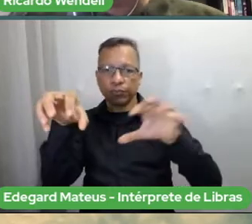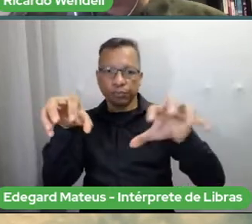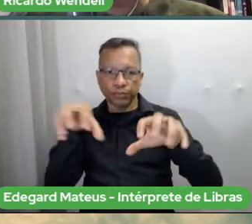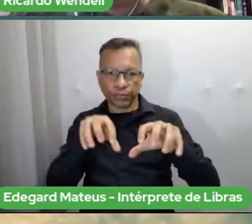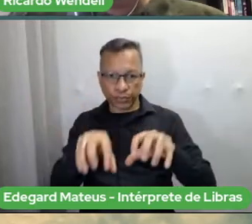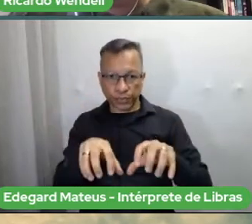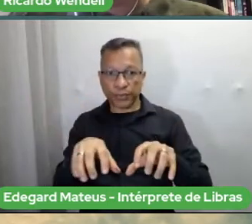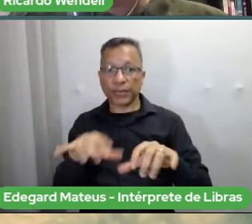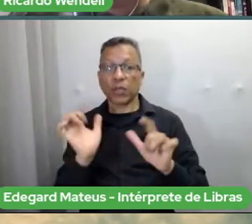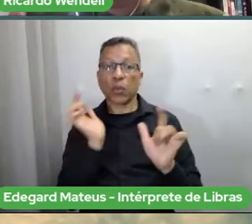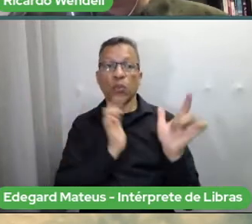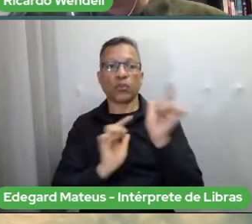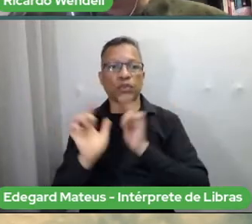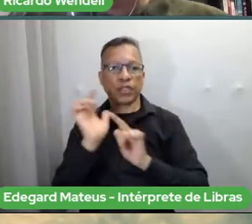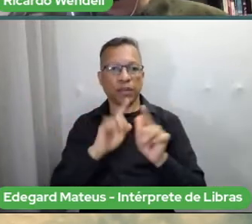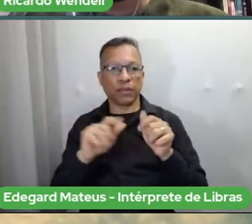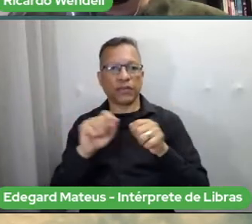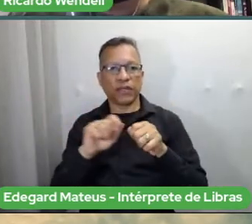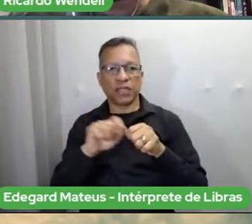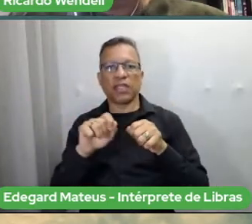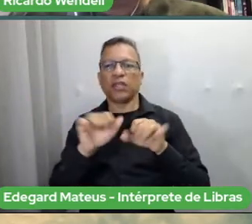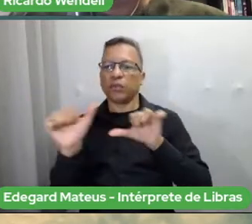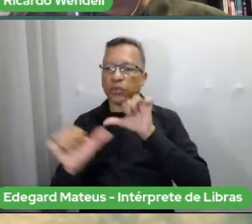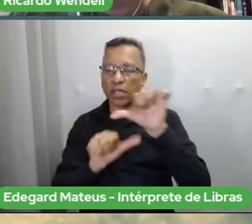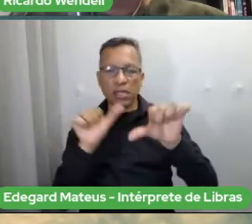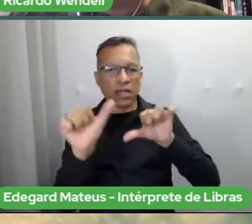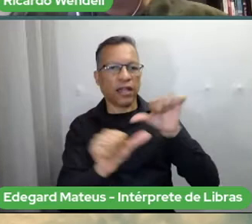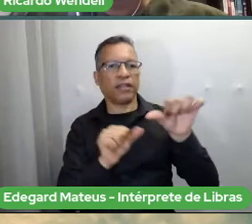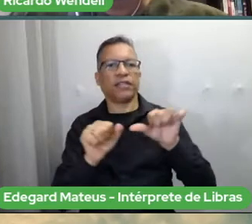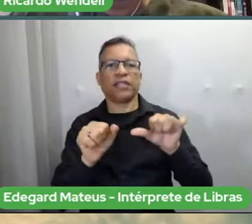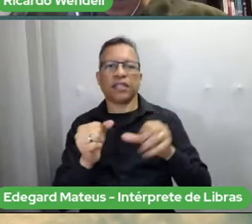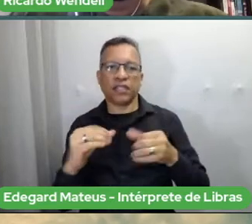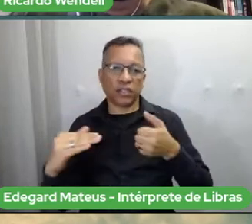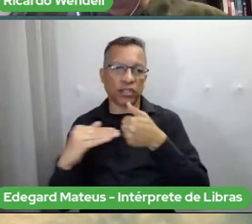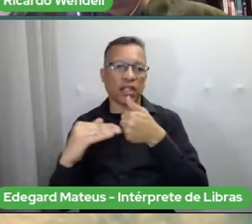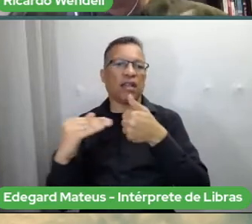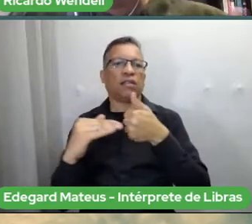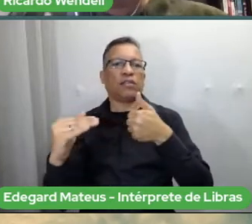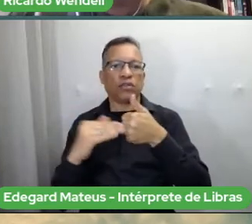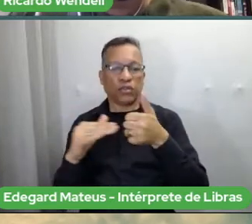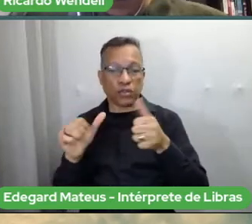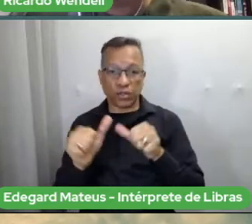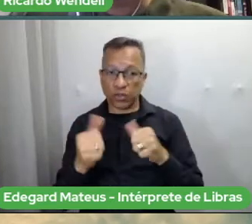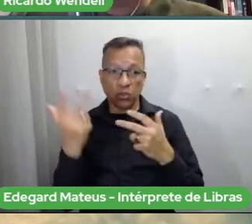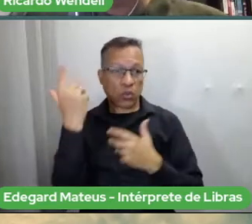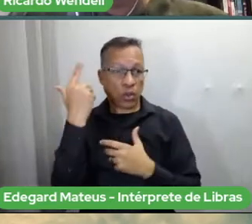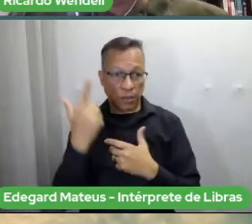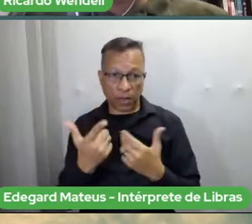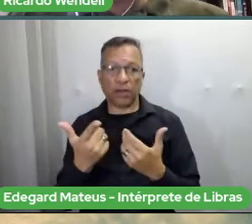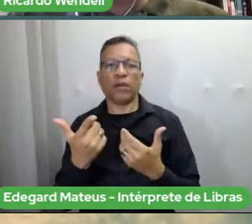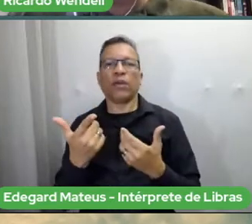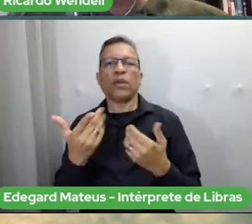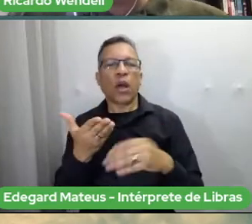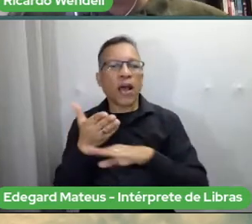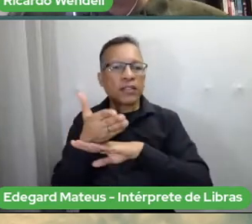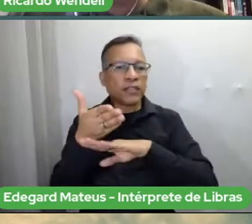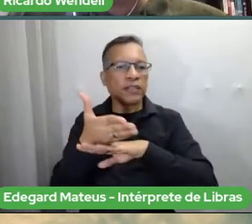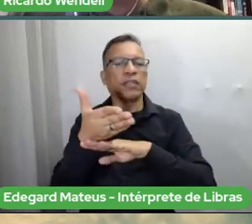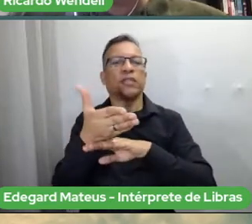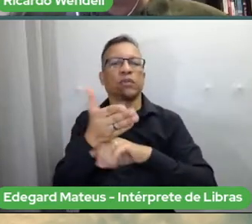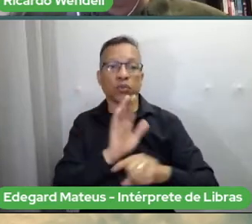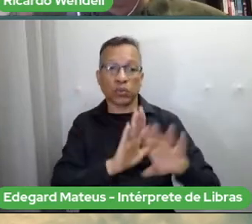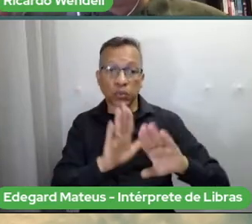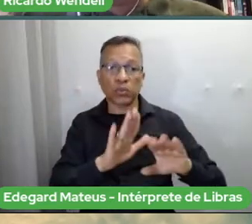consiga fazer as movimentações de dados, né, e o acesso aos dados de forma comum. Então, controles de acesso, como é que os controles de acesso aos